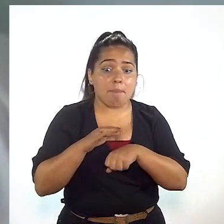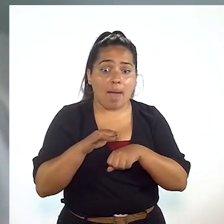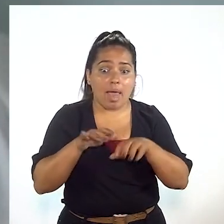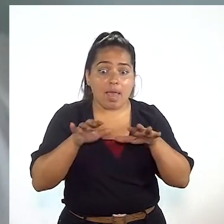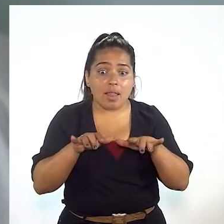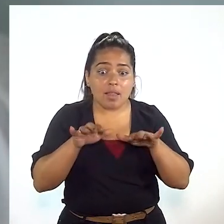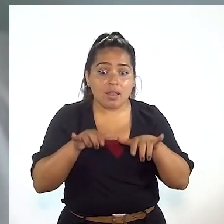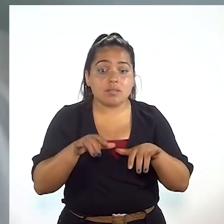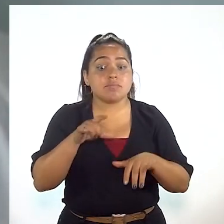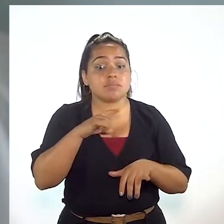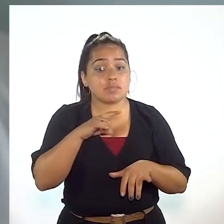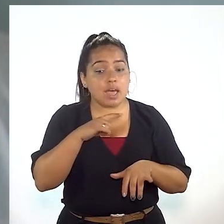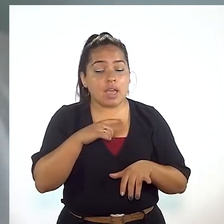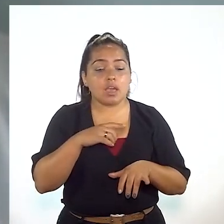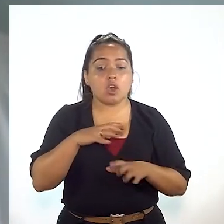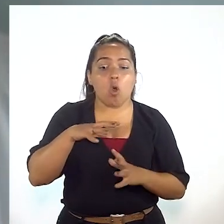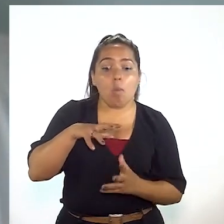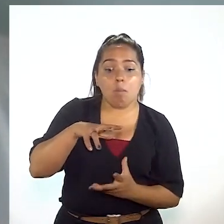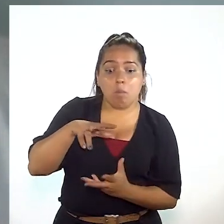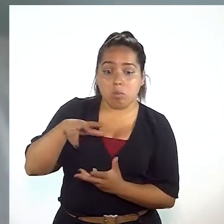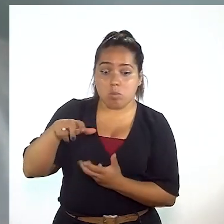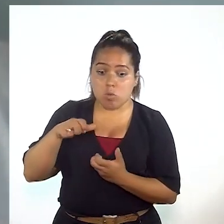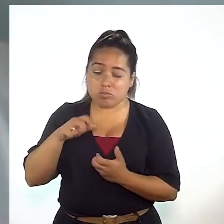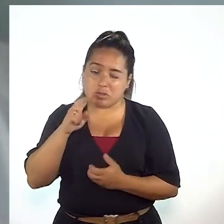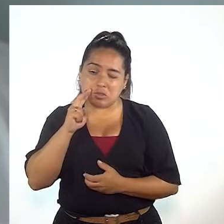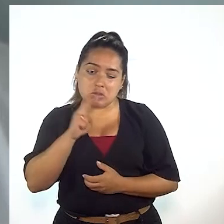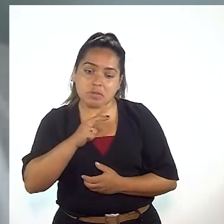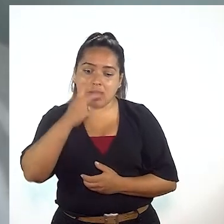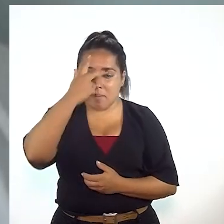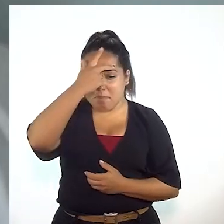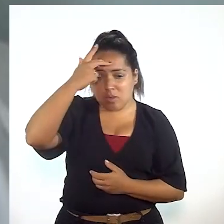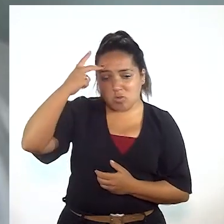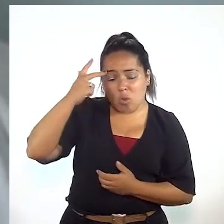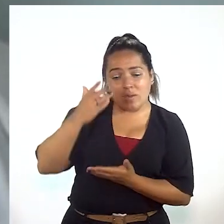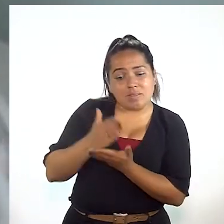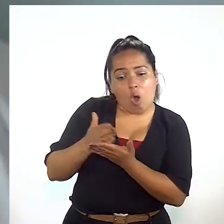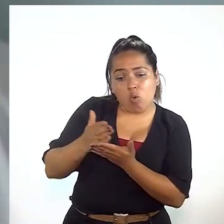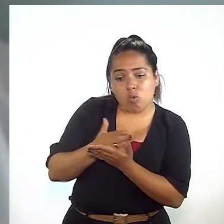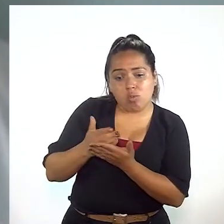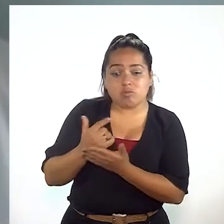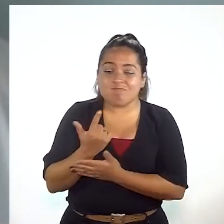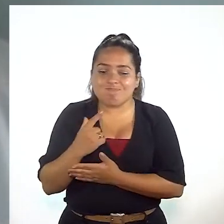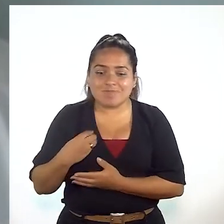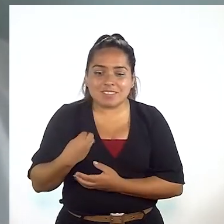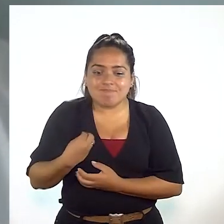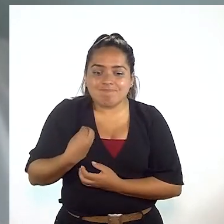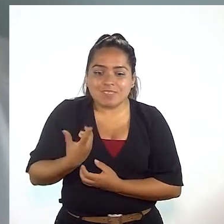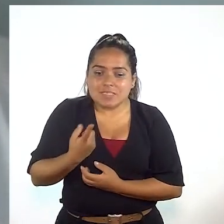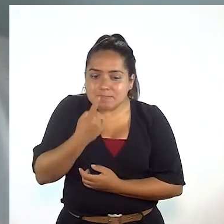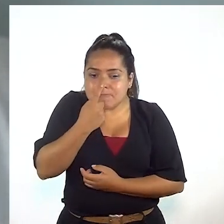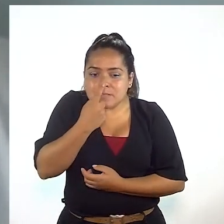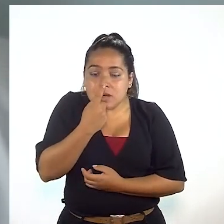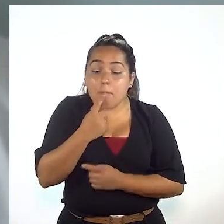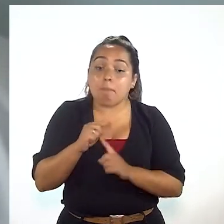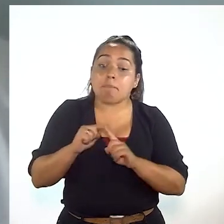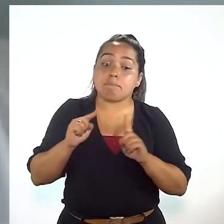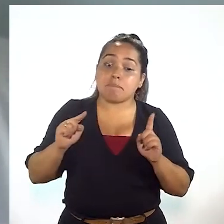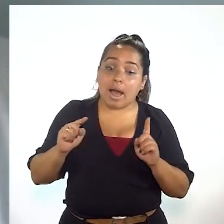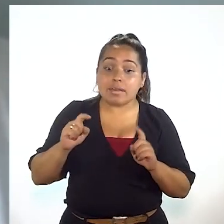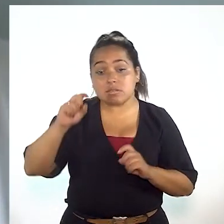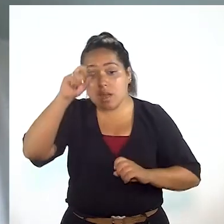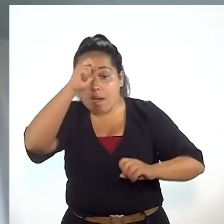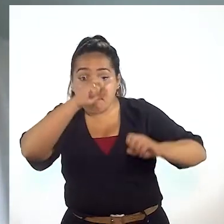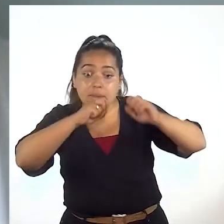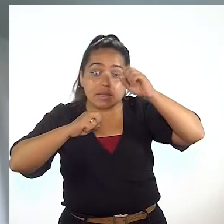mais conectado, com todos os desafios que tem de transição para esse mundo, né, que são diferentes nas regiões e